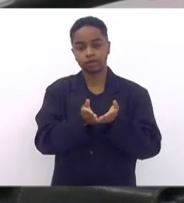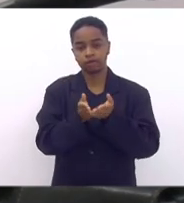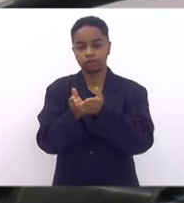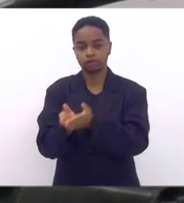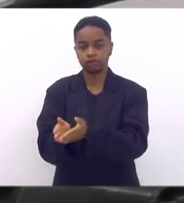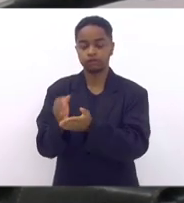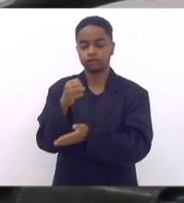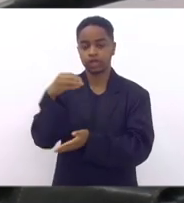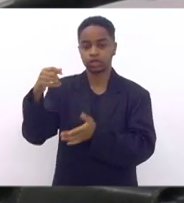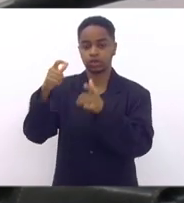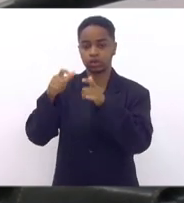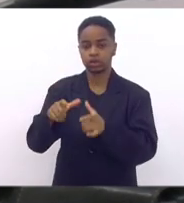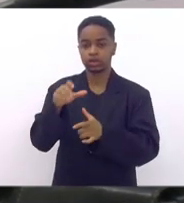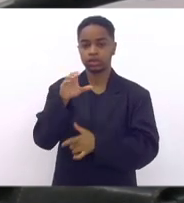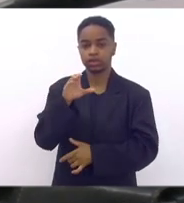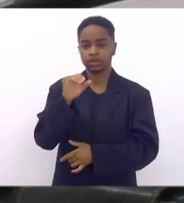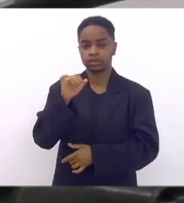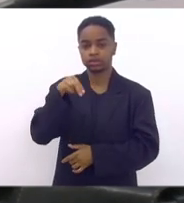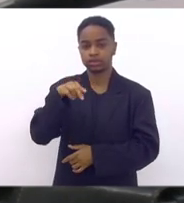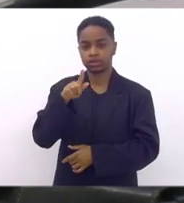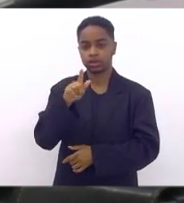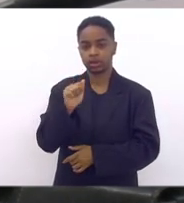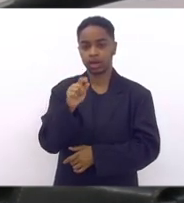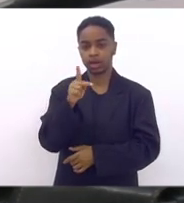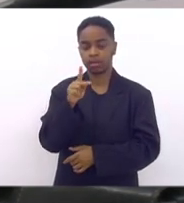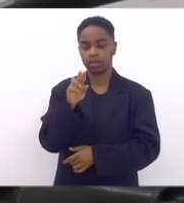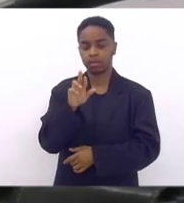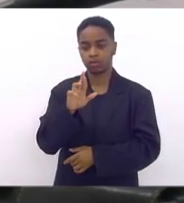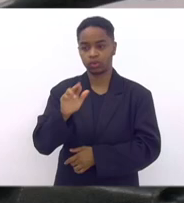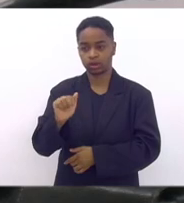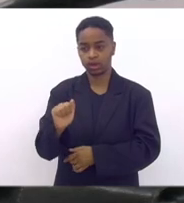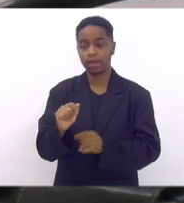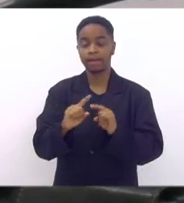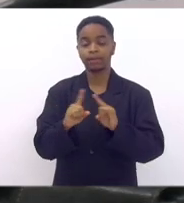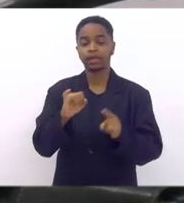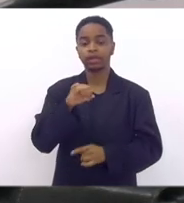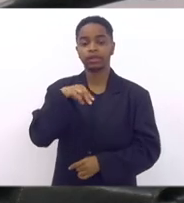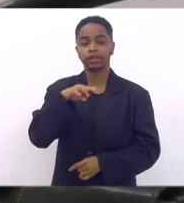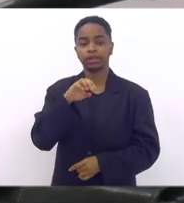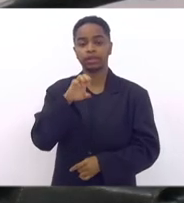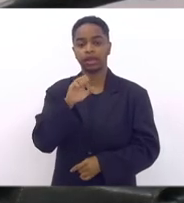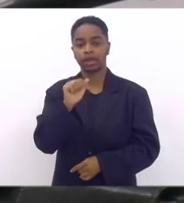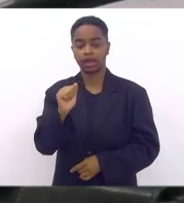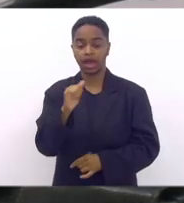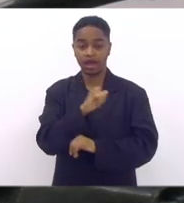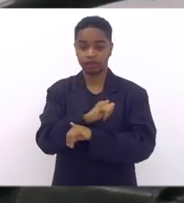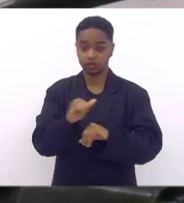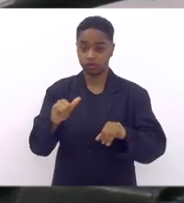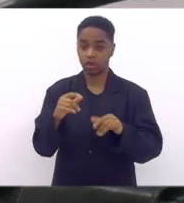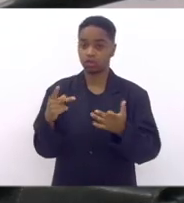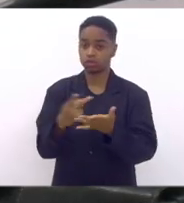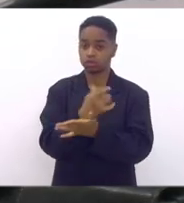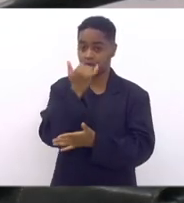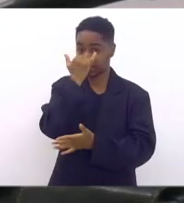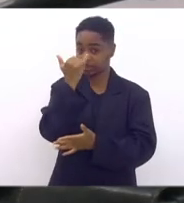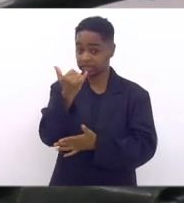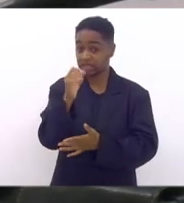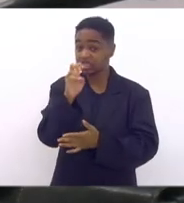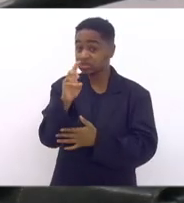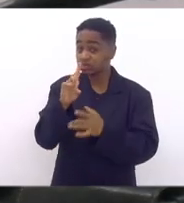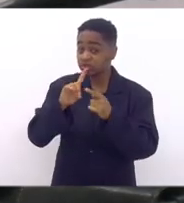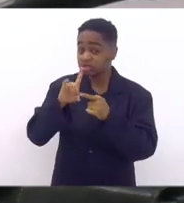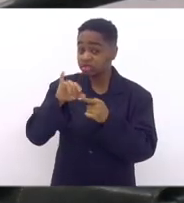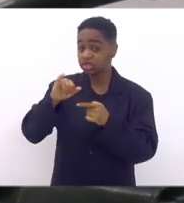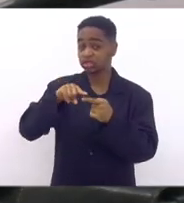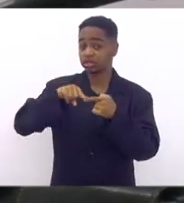iné informou ter sido comunicado do incidente apenas 15 dias né ou seja CCO dias depois